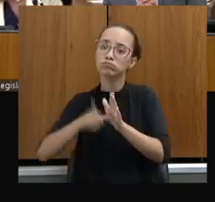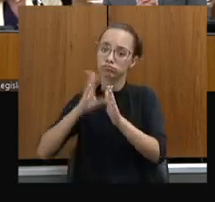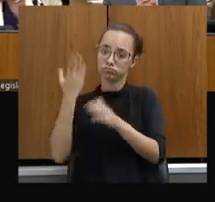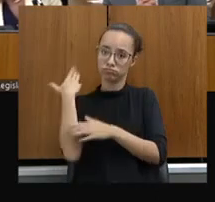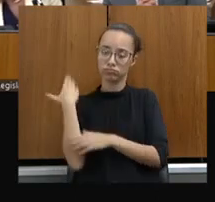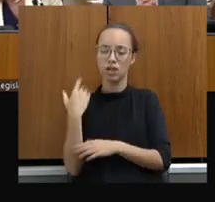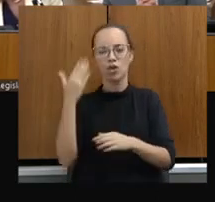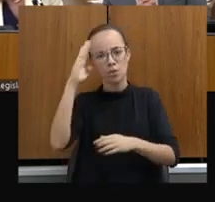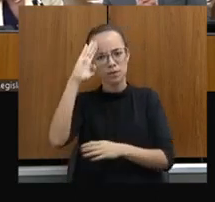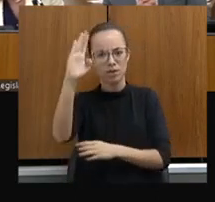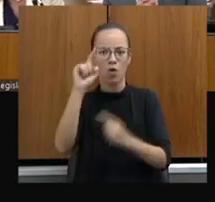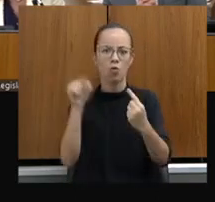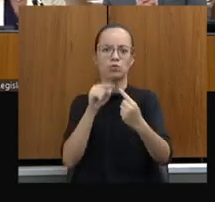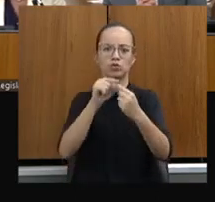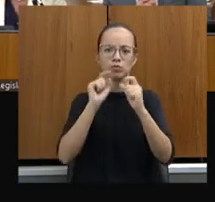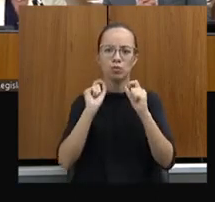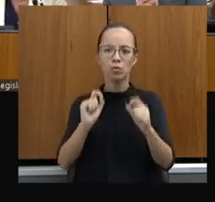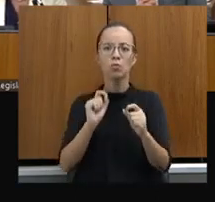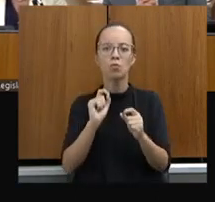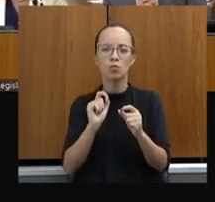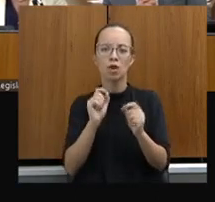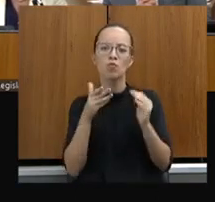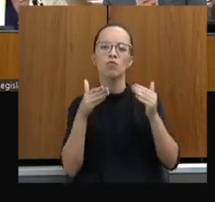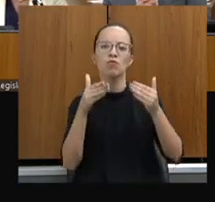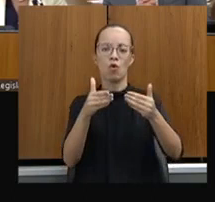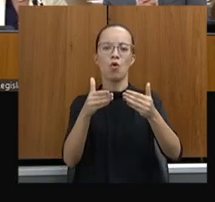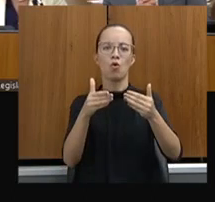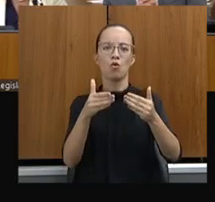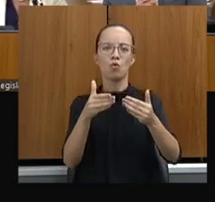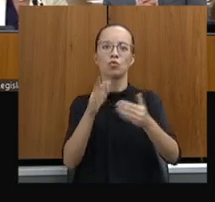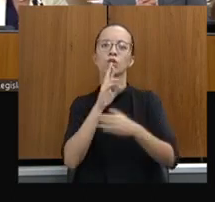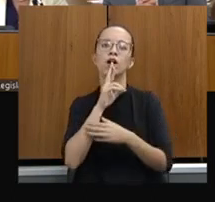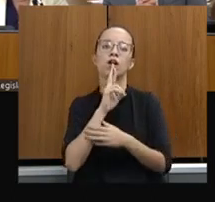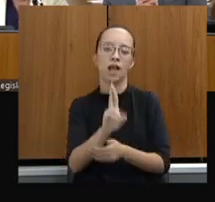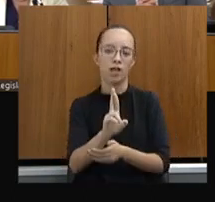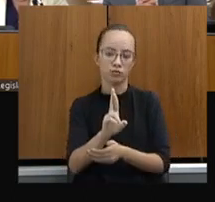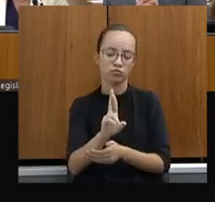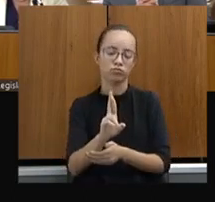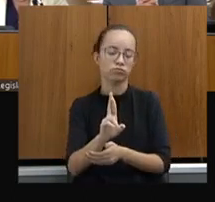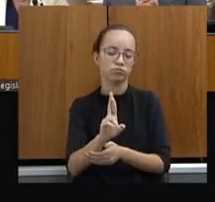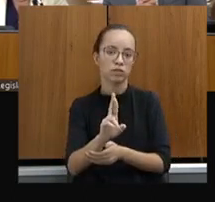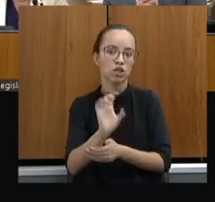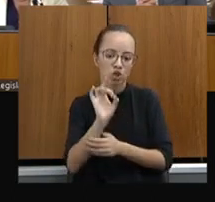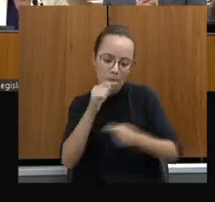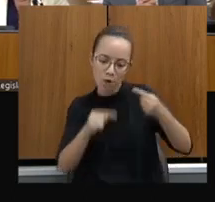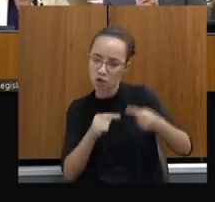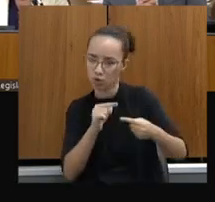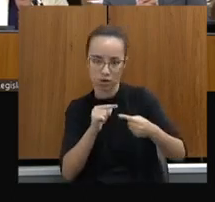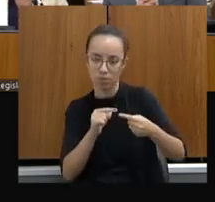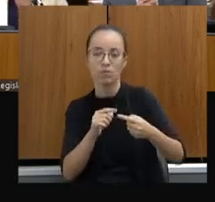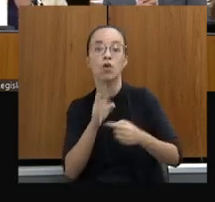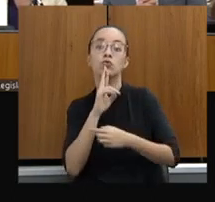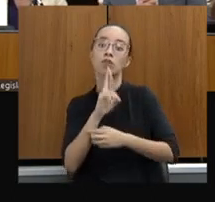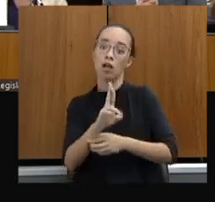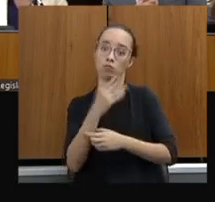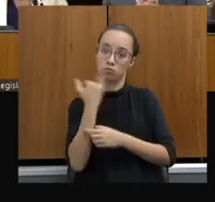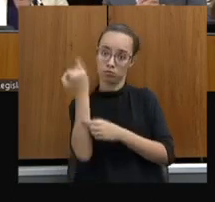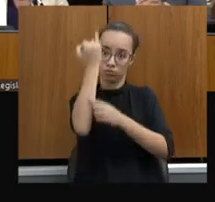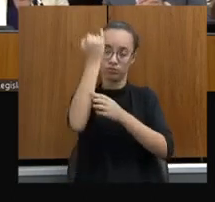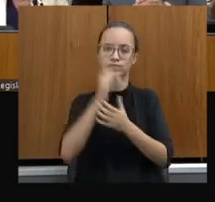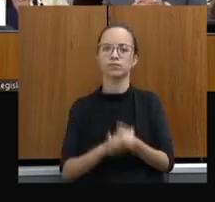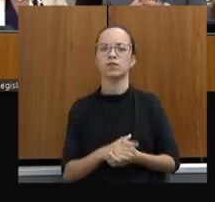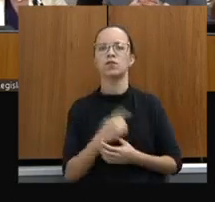o nosso principal foco aqui é o foco realmente do resultado e não foco político nós temos também